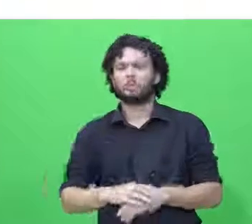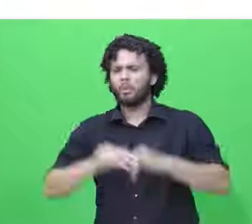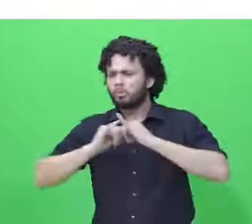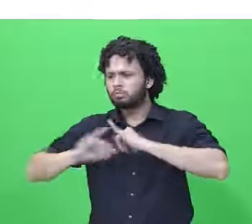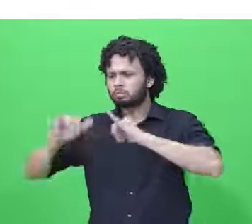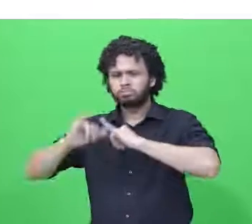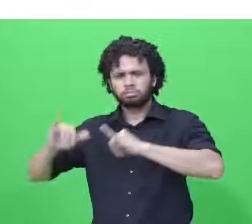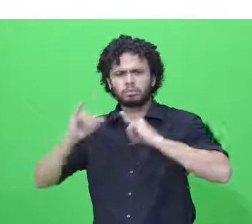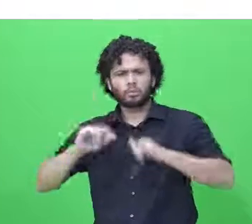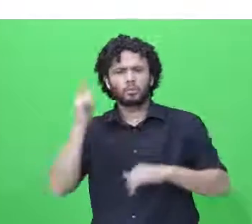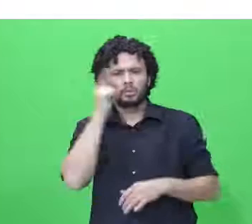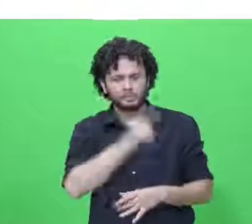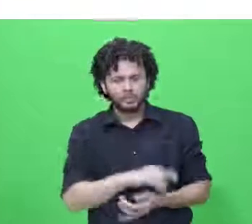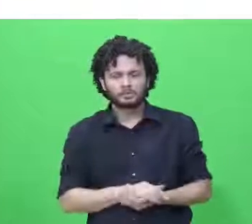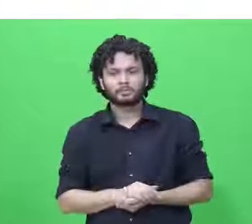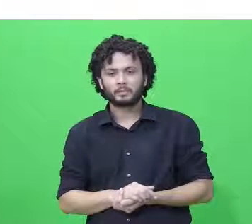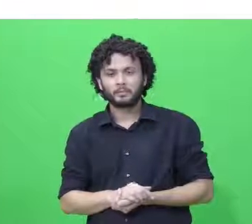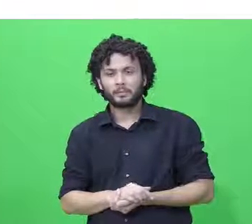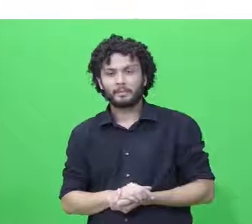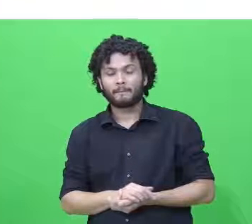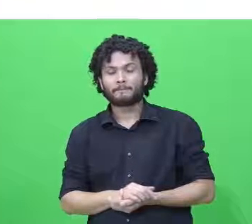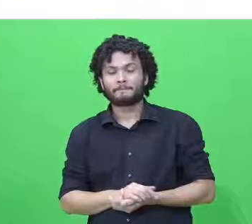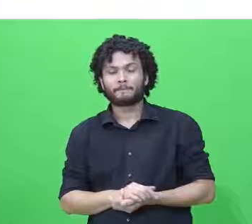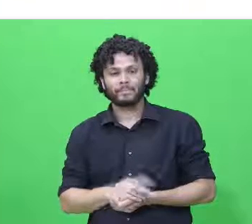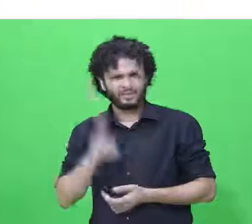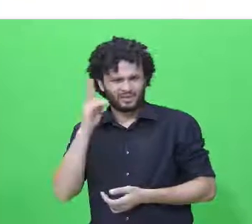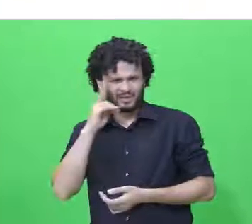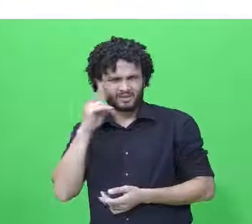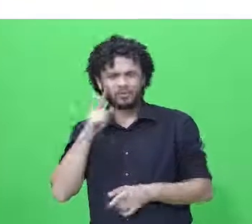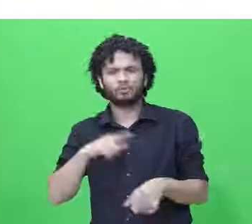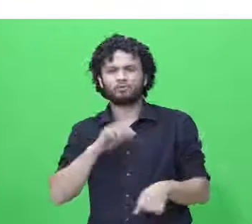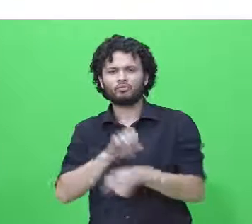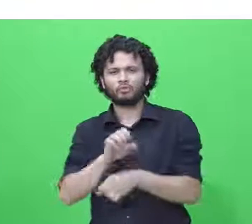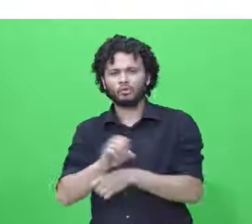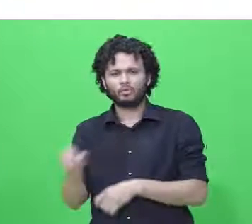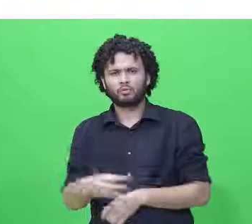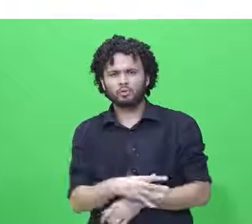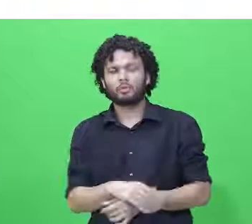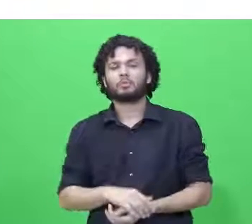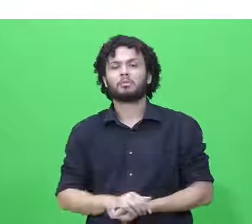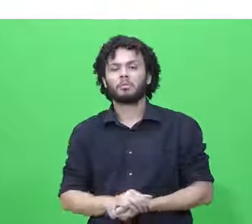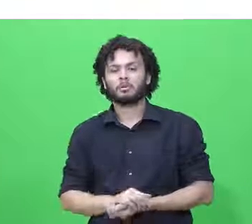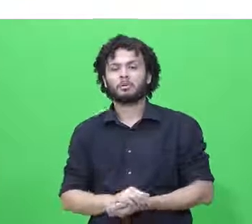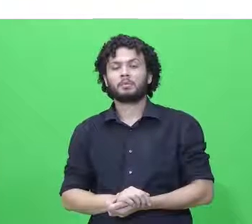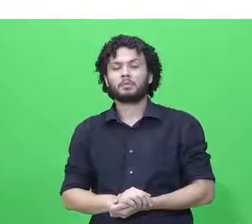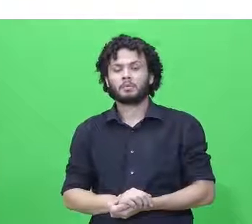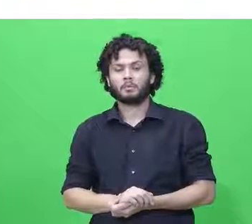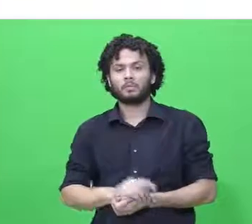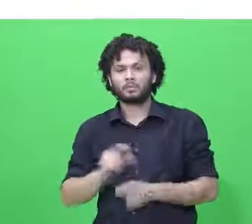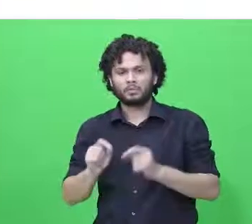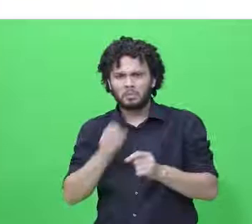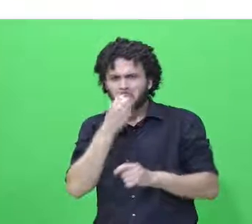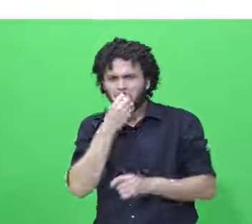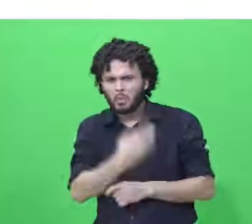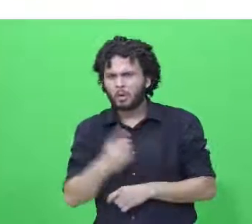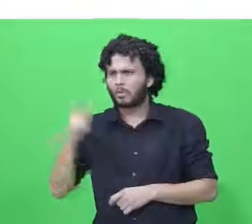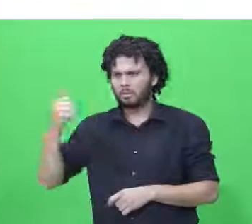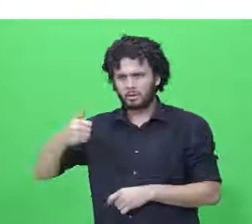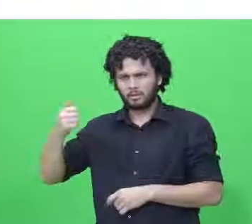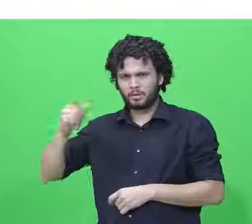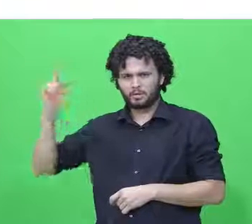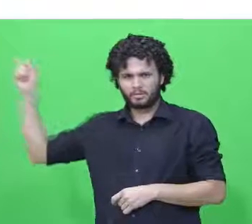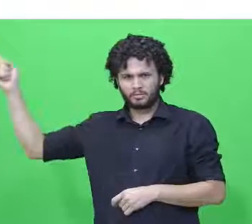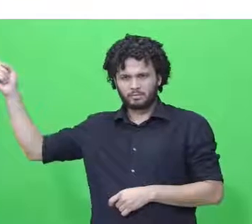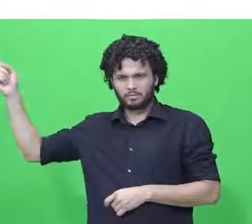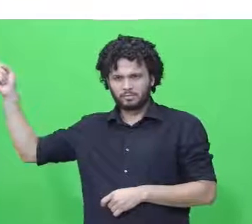chegar em massa, né? Tá lá então, olha só, o Estado Novo, temos uma figura principal do Vargas, muito boa essa primeira imagem.